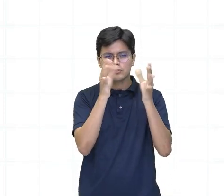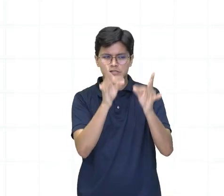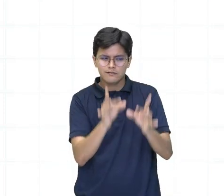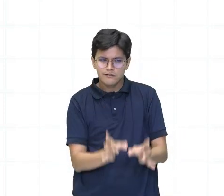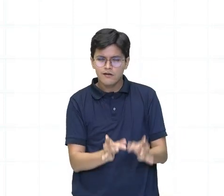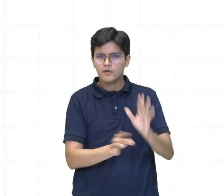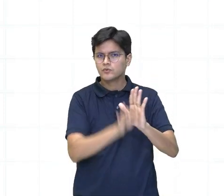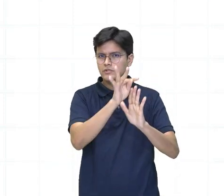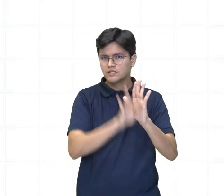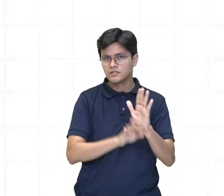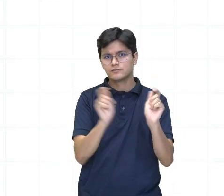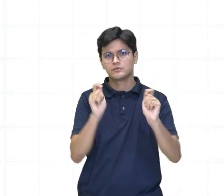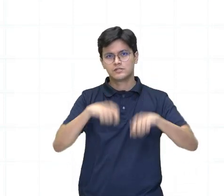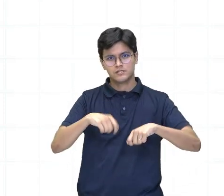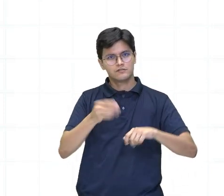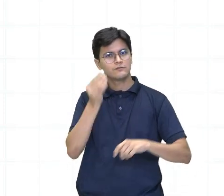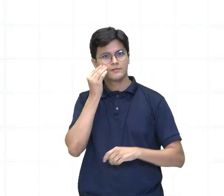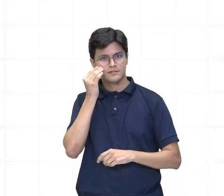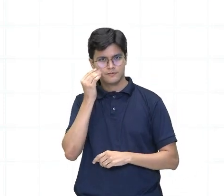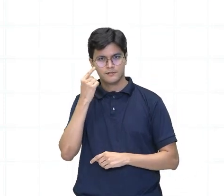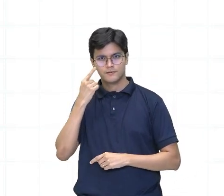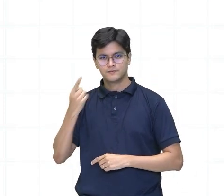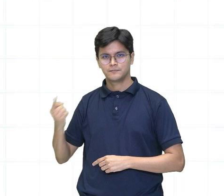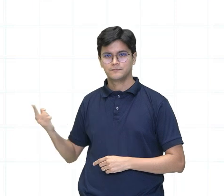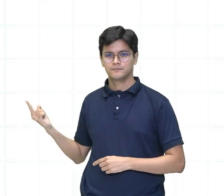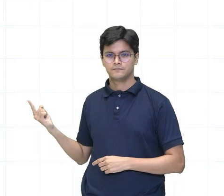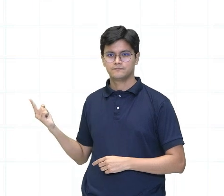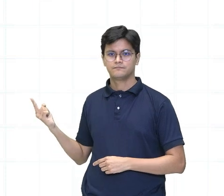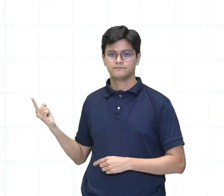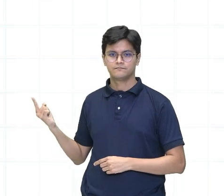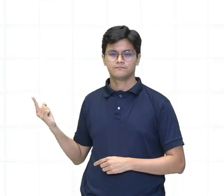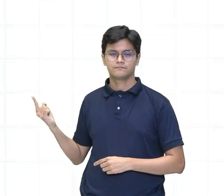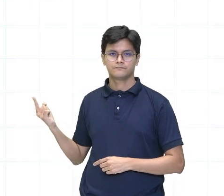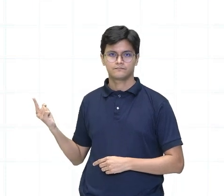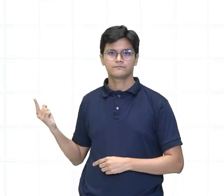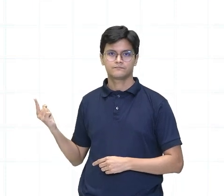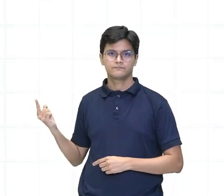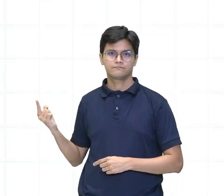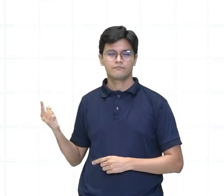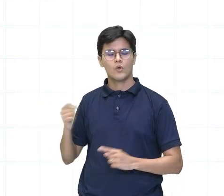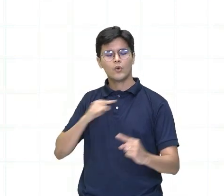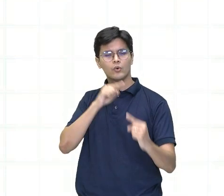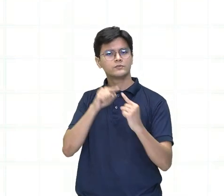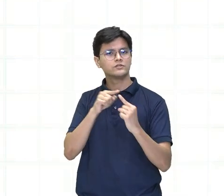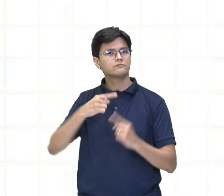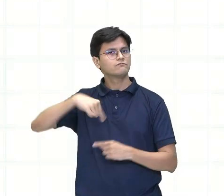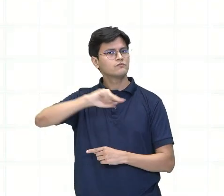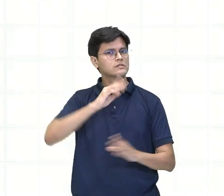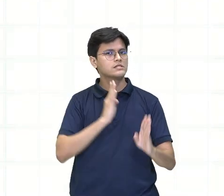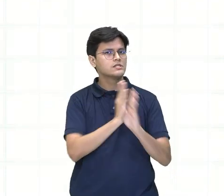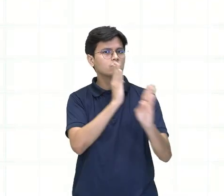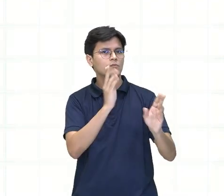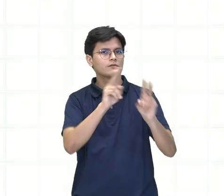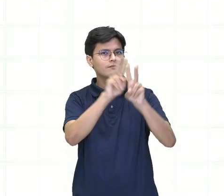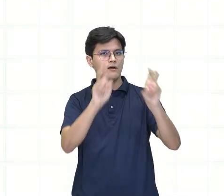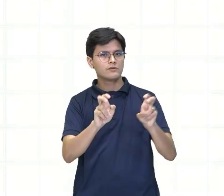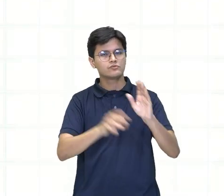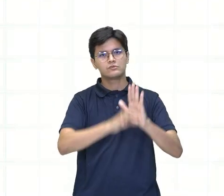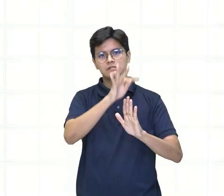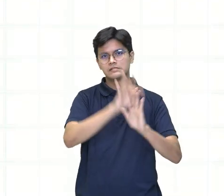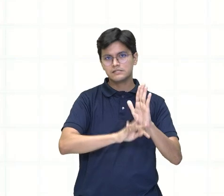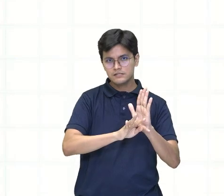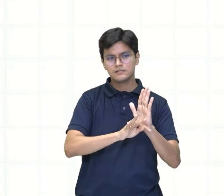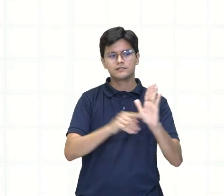observar, que servem, né, para que vocês possam descobrir qual é o assunto do texto, do que ele está